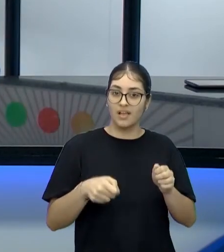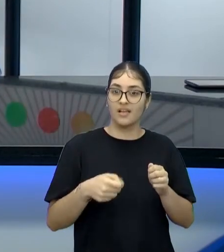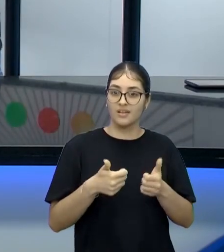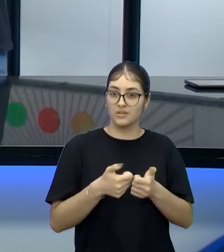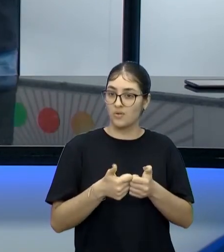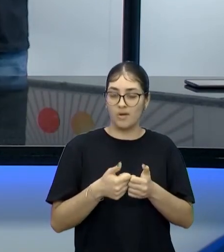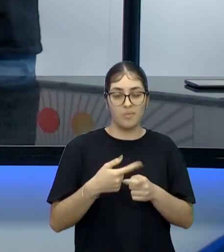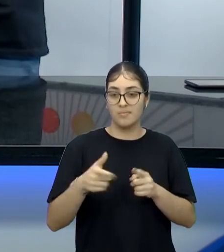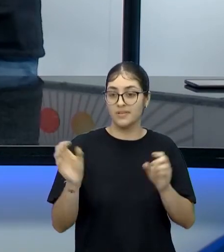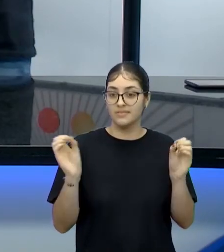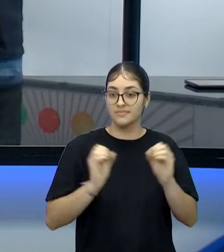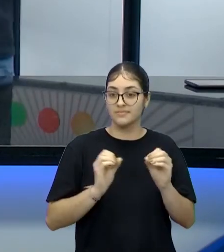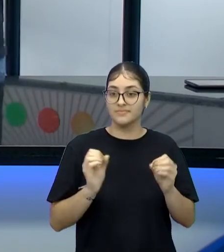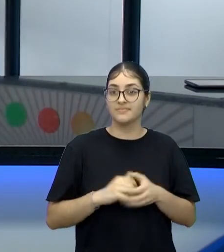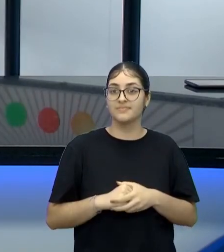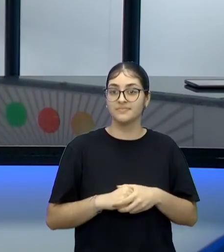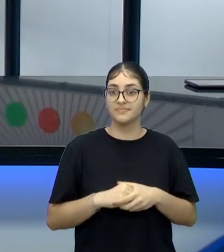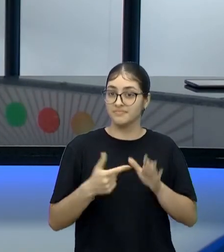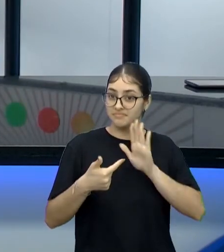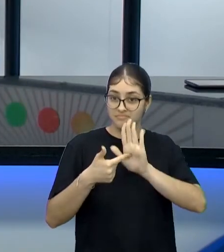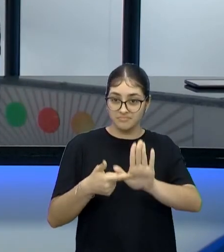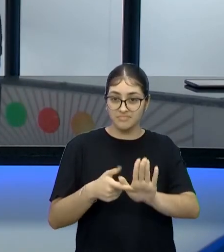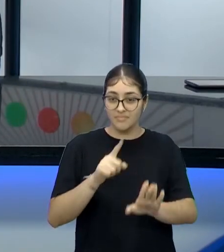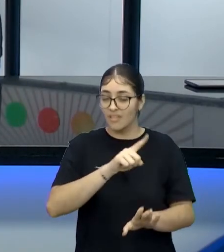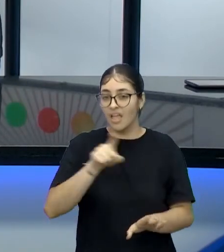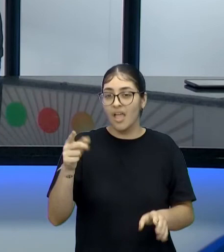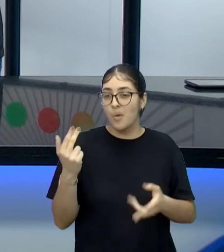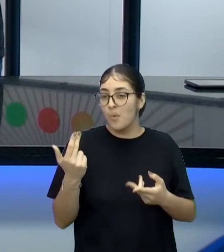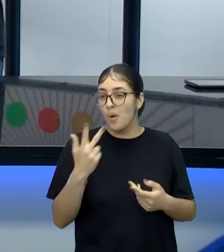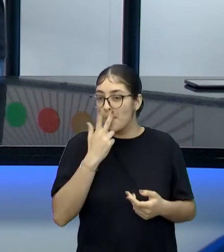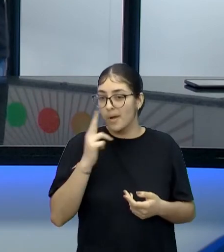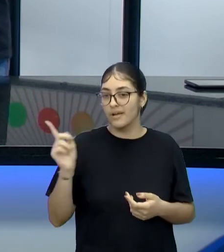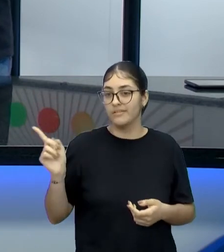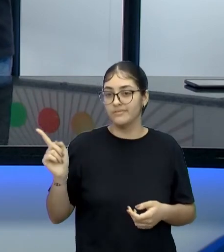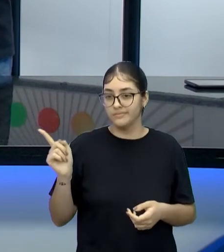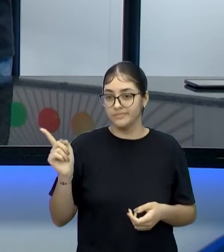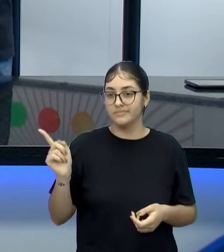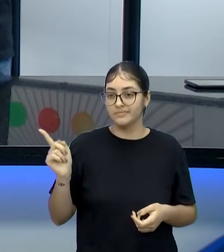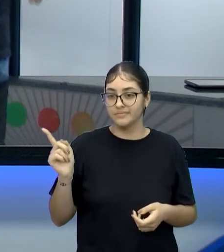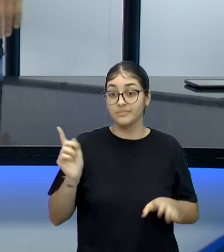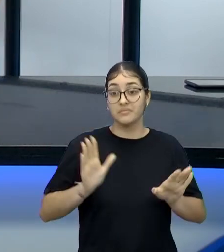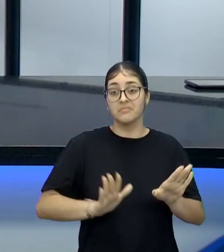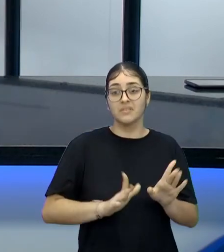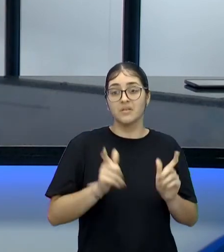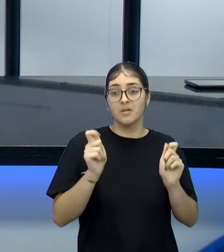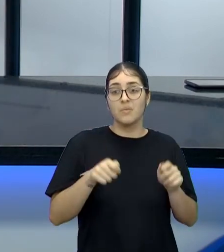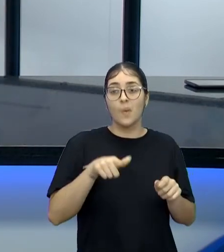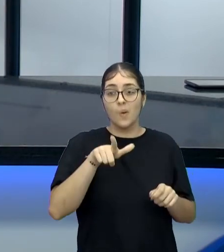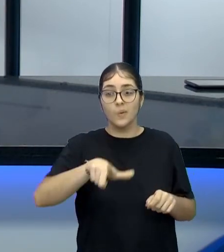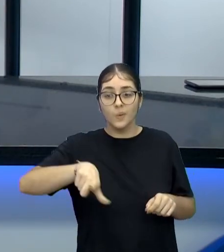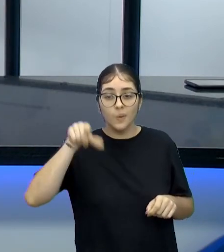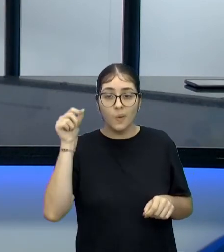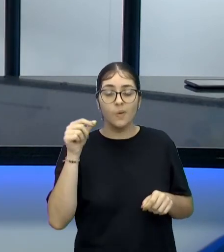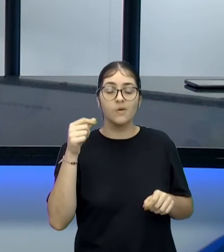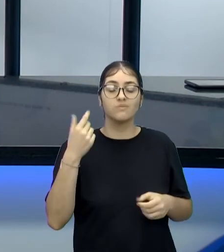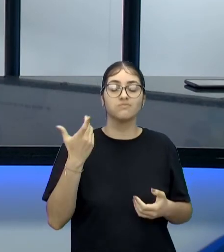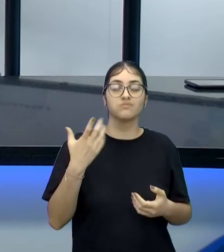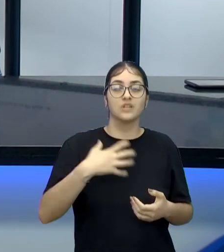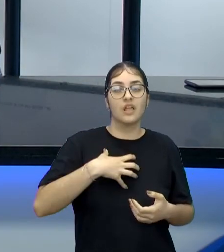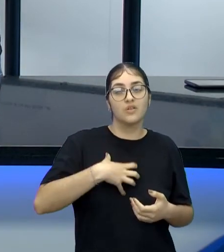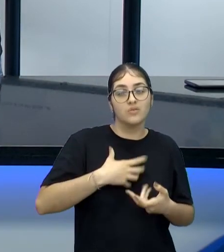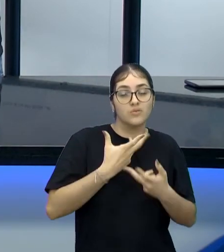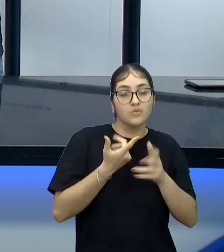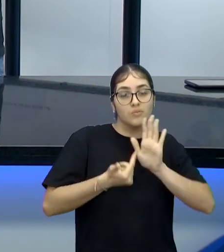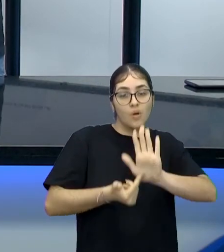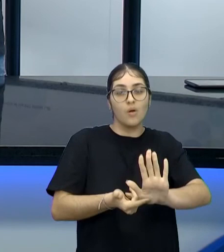sem problema. Então, gente, a apresentação de vocês vai ser mais ou menos parecida com essa aqui. Claro que vocês vão poder optar pela forma de apresentação.